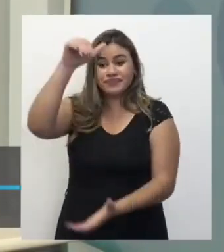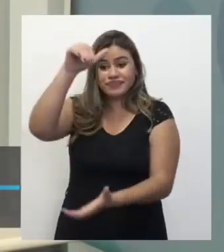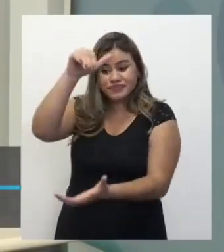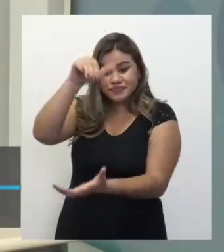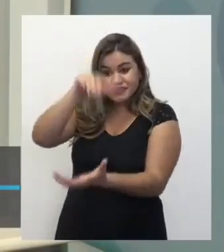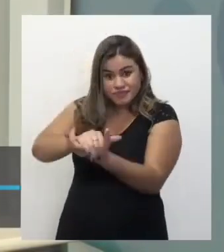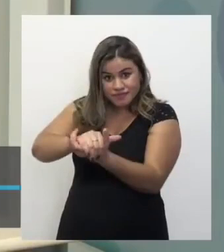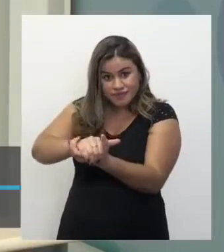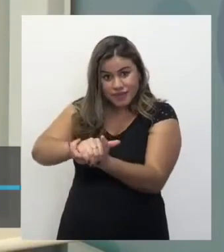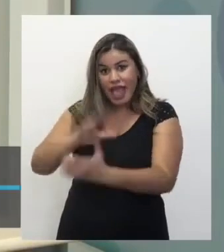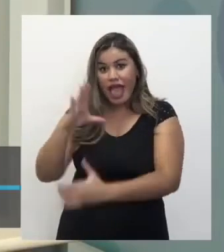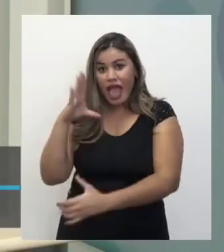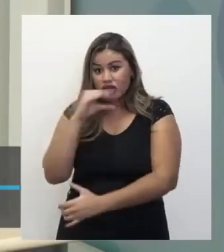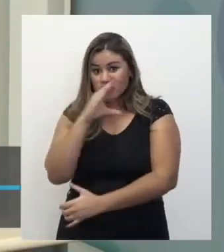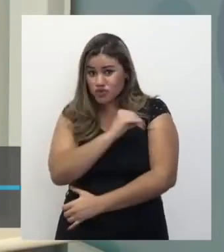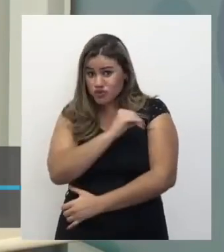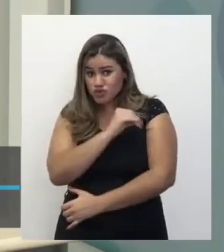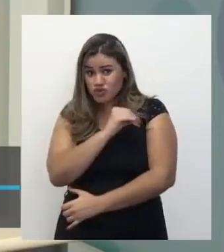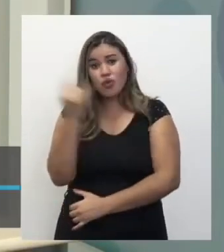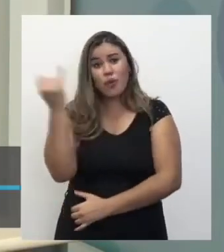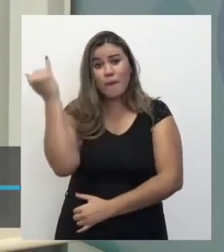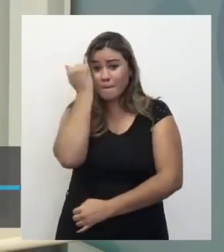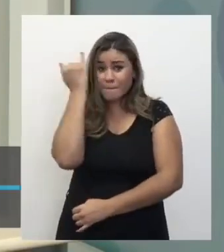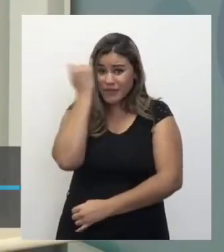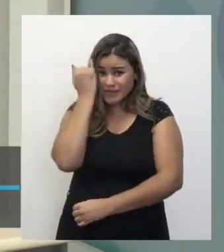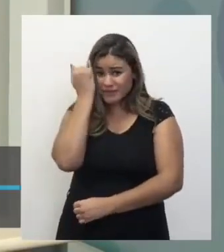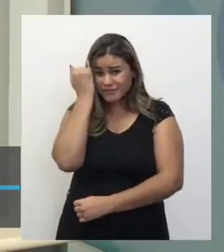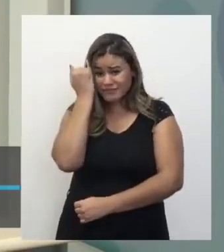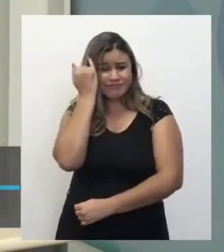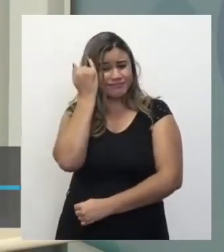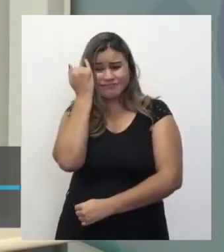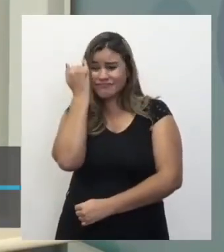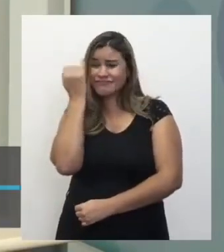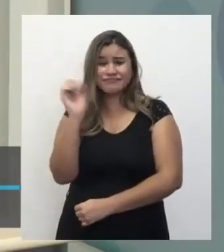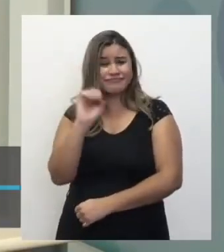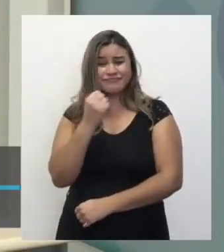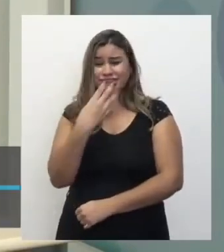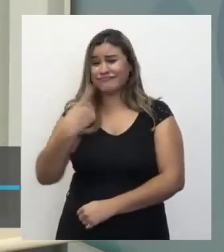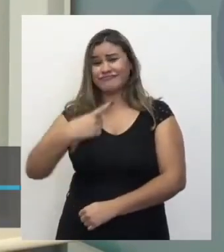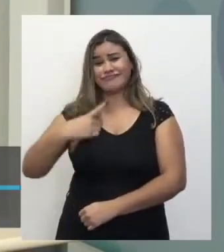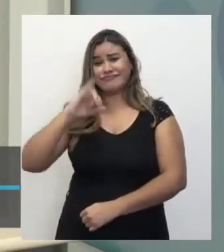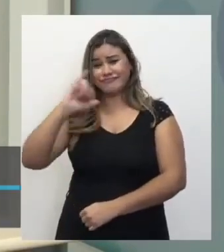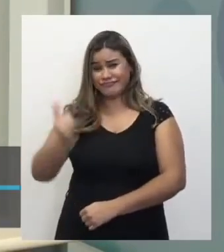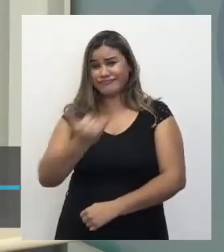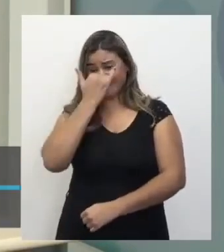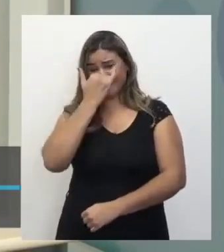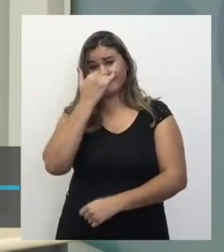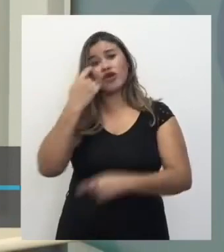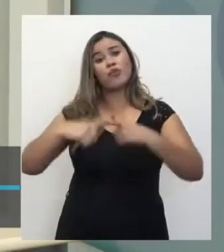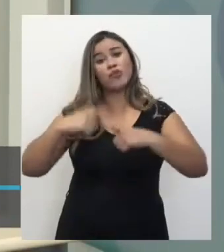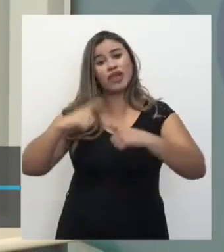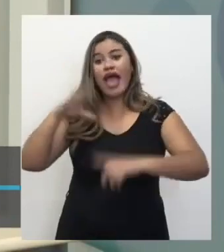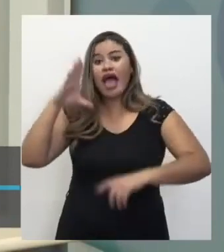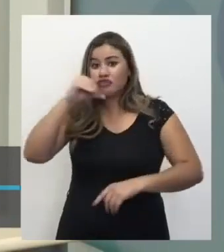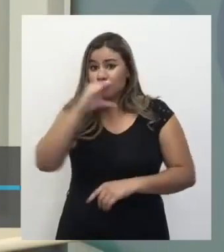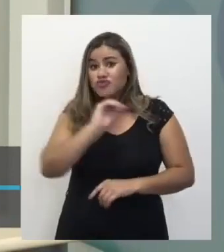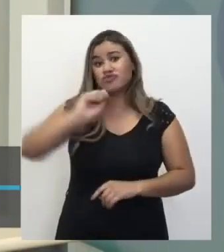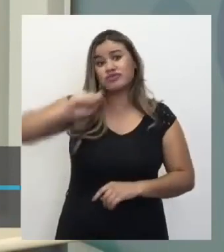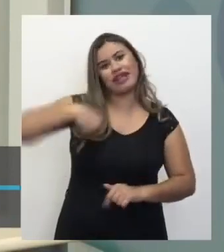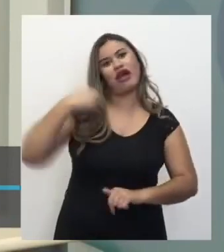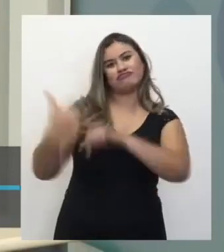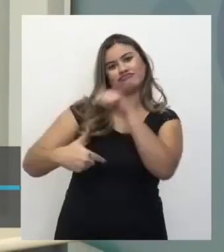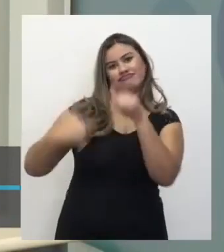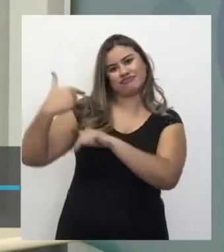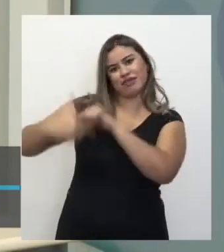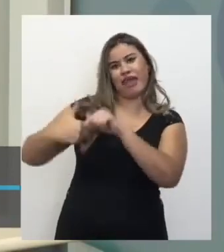uma vida adulta, sendo um preguiçoso ou uma preguiçosa, é um problema. Porque a vida adulta tende a trabalho, né? As coisas não acontecem,